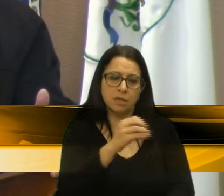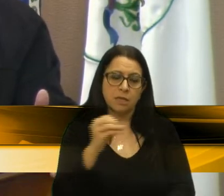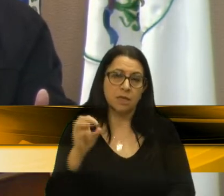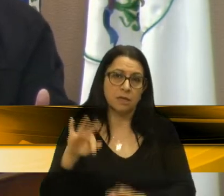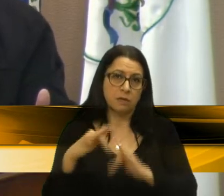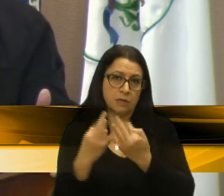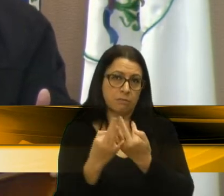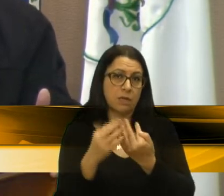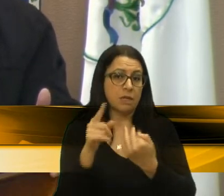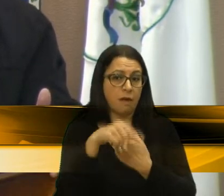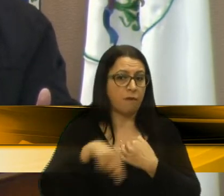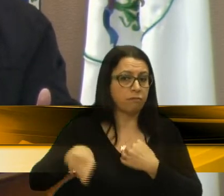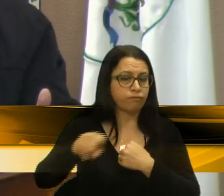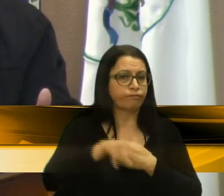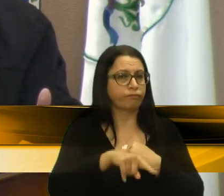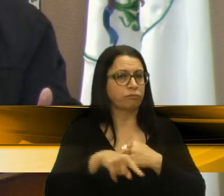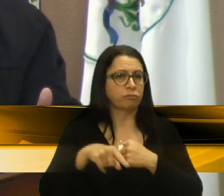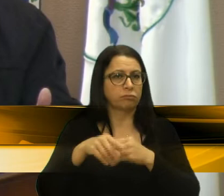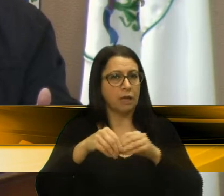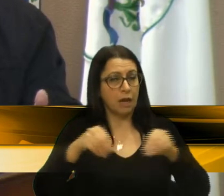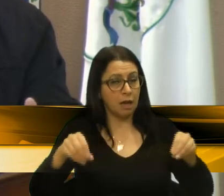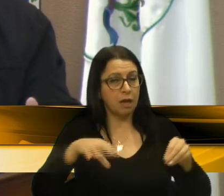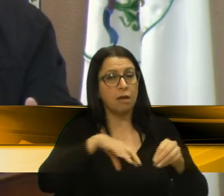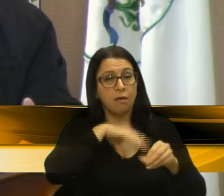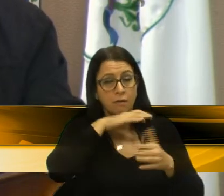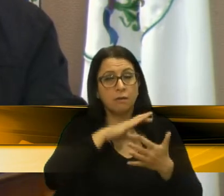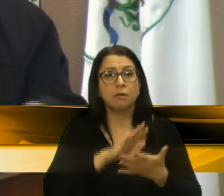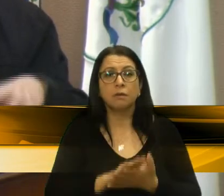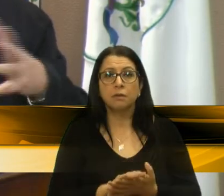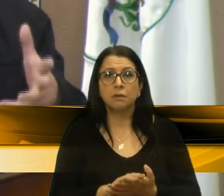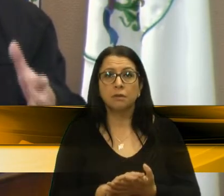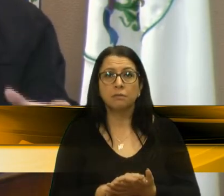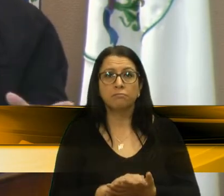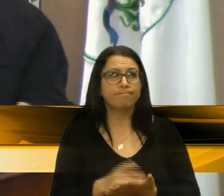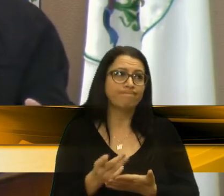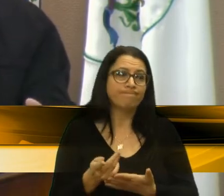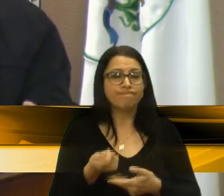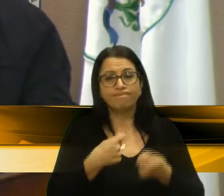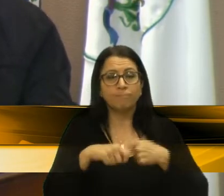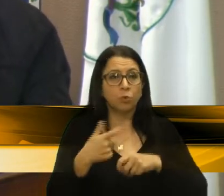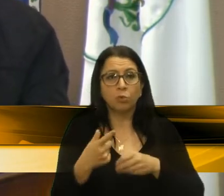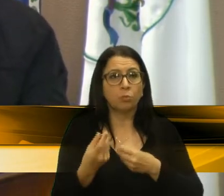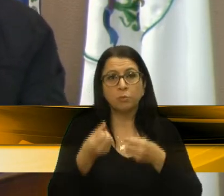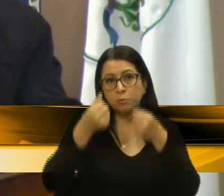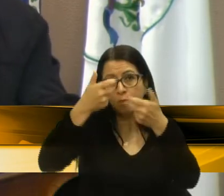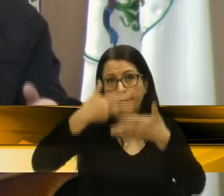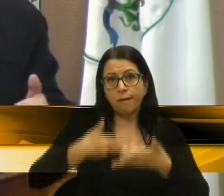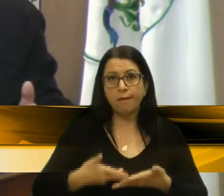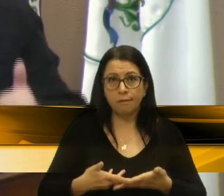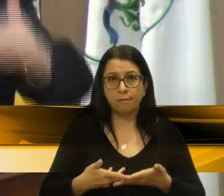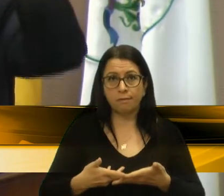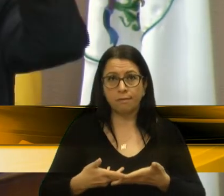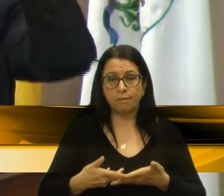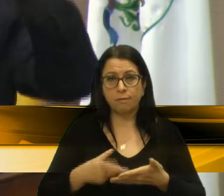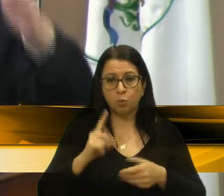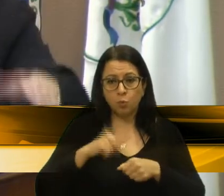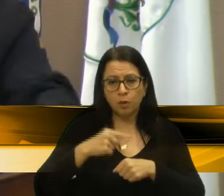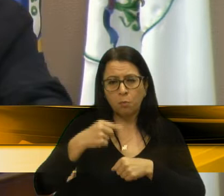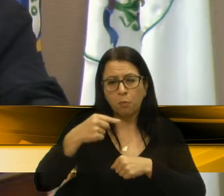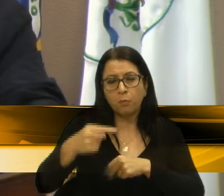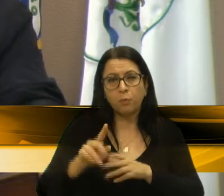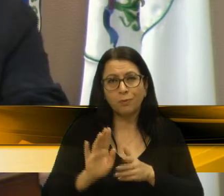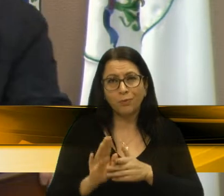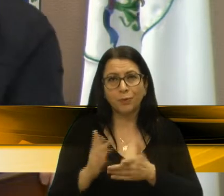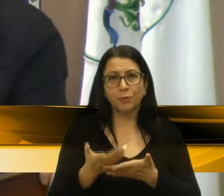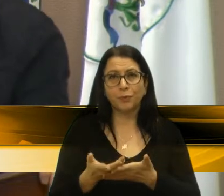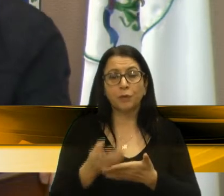já estavam morando em cima da área, já tinham ocupado a área. É um negócio que não se explicava, né? Com o tempo, isso